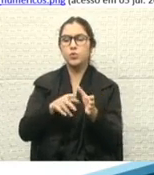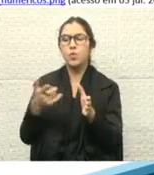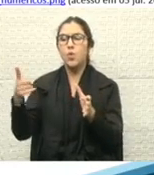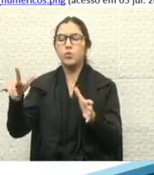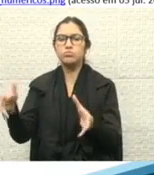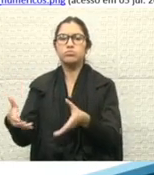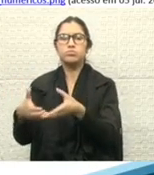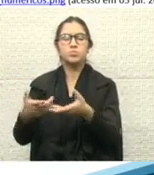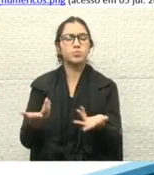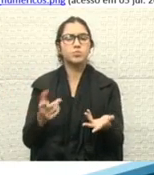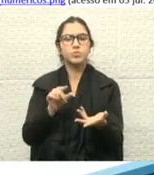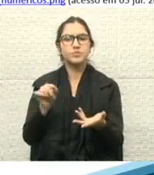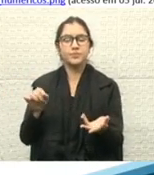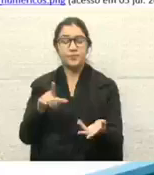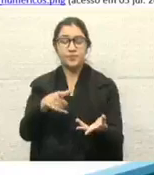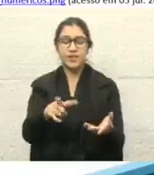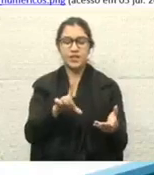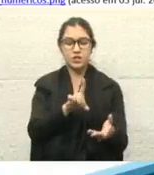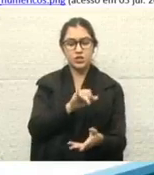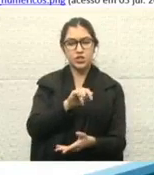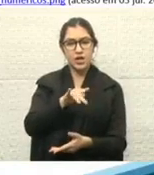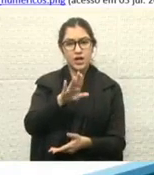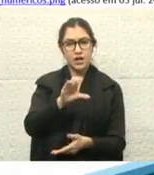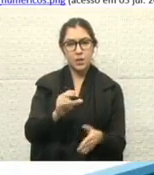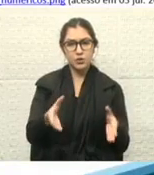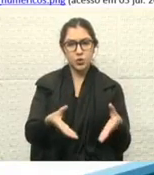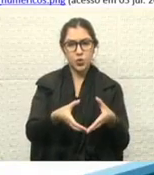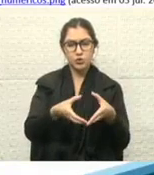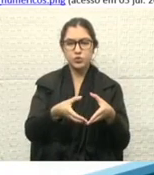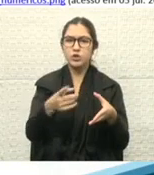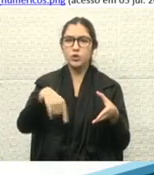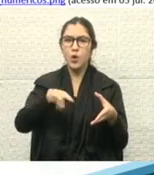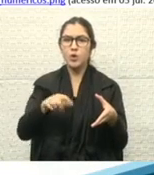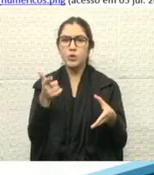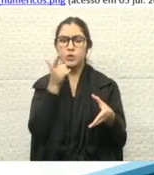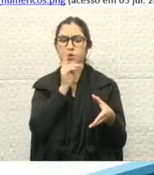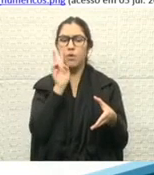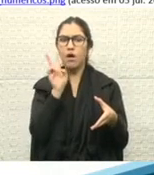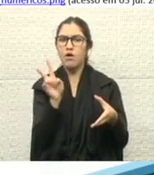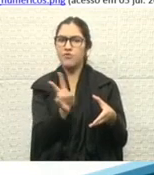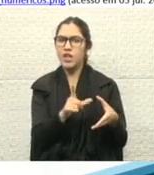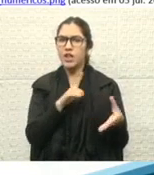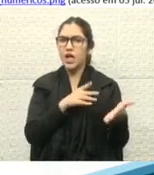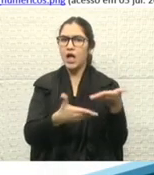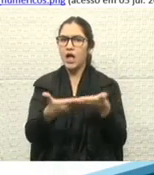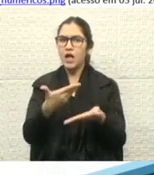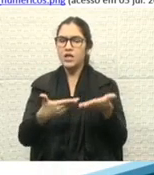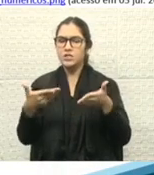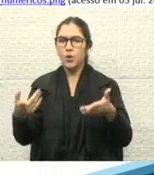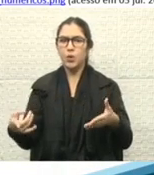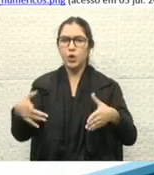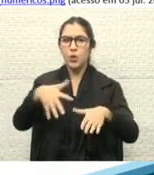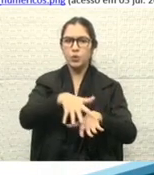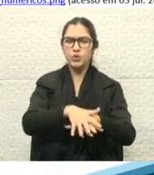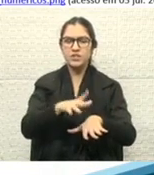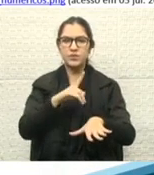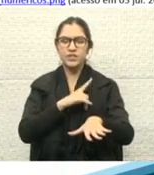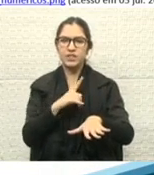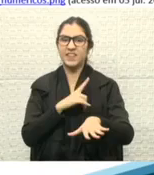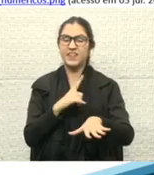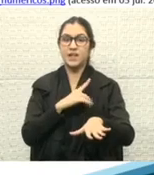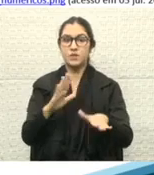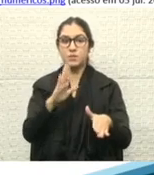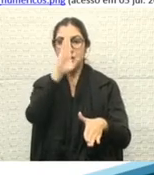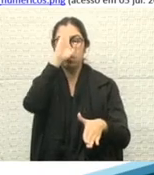demais? Por meio do diagrama de conjuntos, nós conseguimos ver relações de inclusão entre os